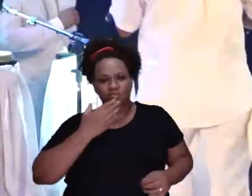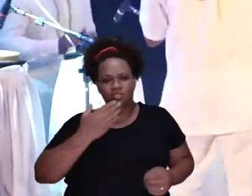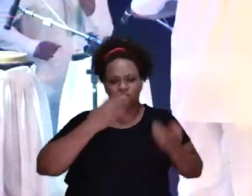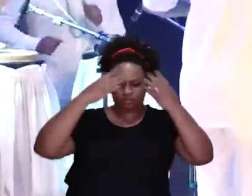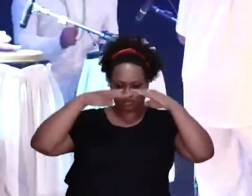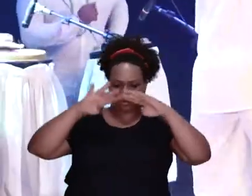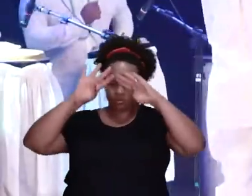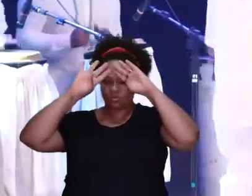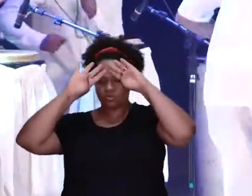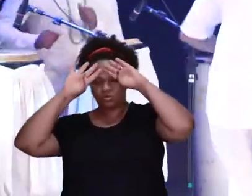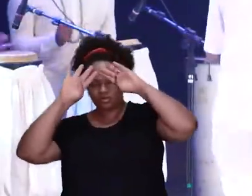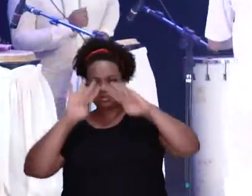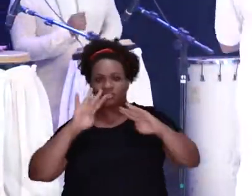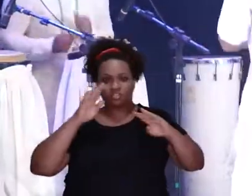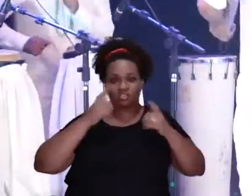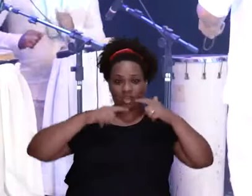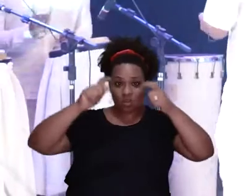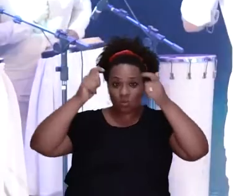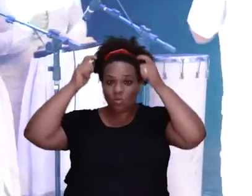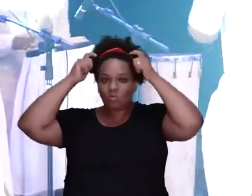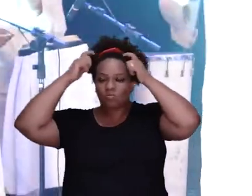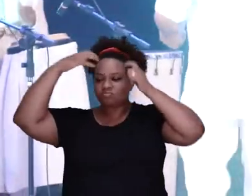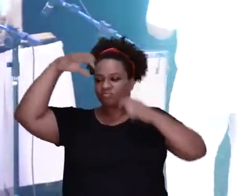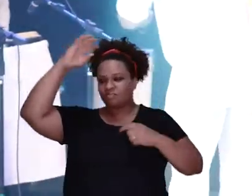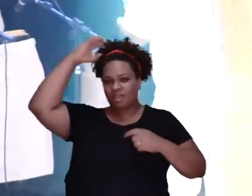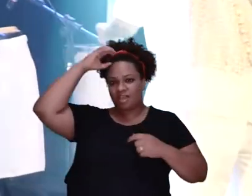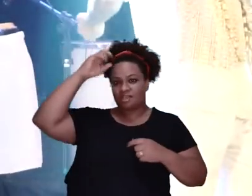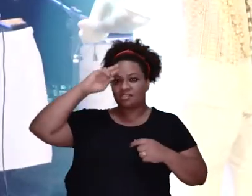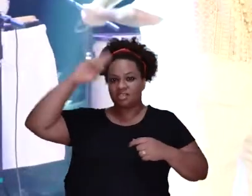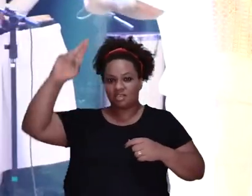aí da terra e